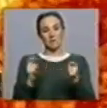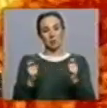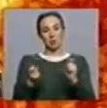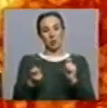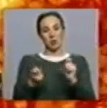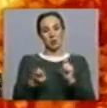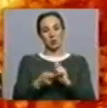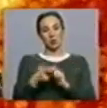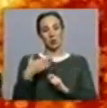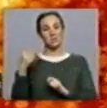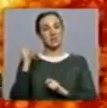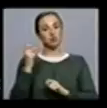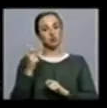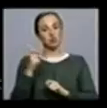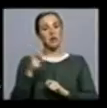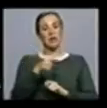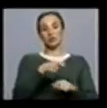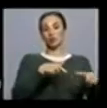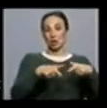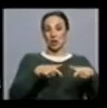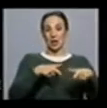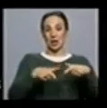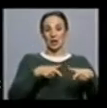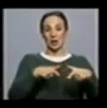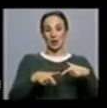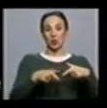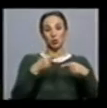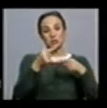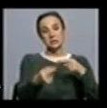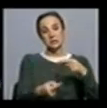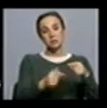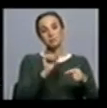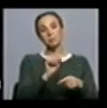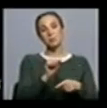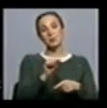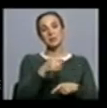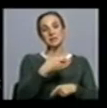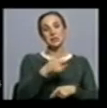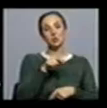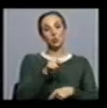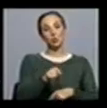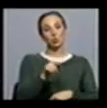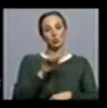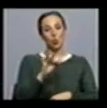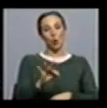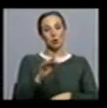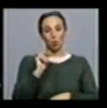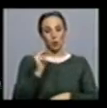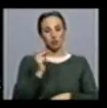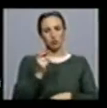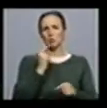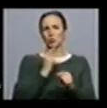longo de 11 anos, esta estrela tem também o seu próprio ciclo, mas cerca de 7,4 anos. E